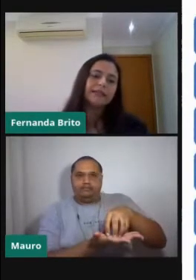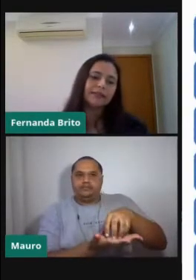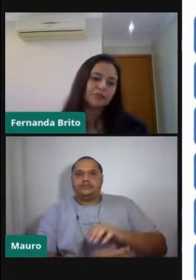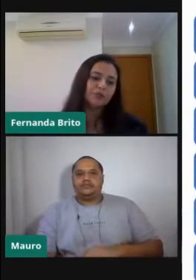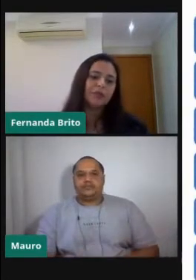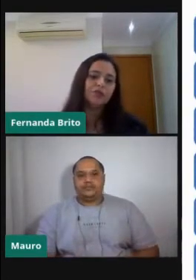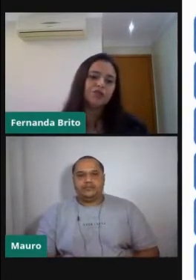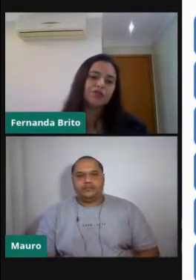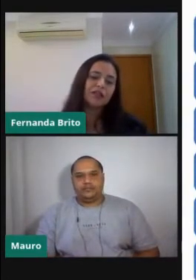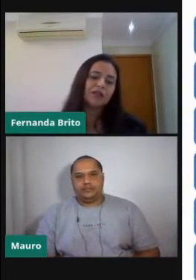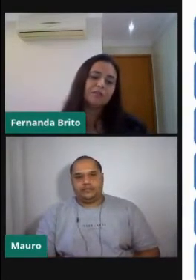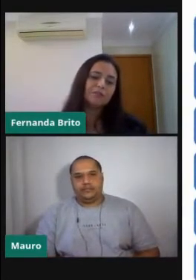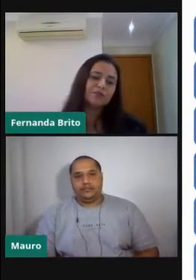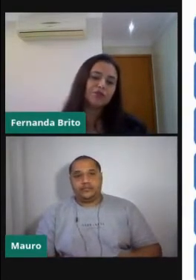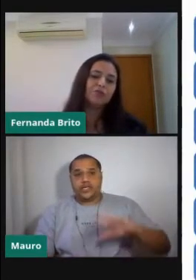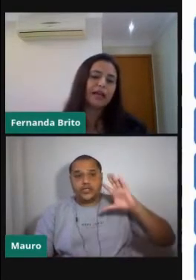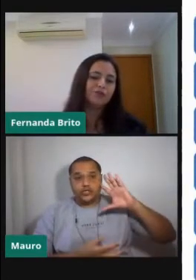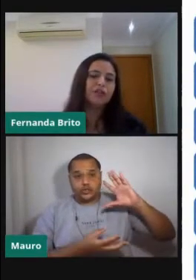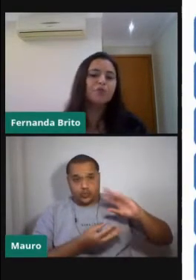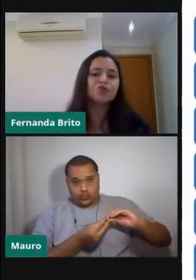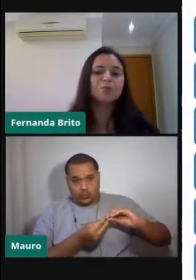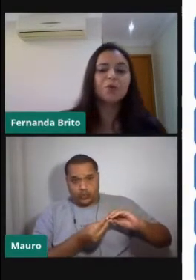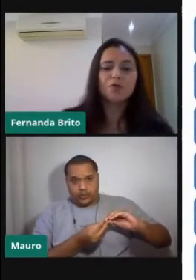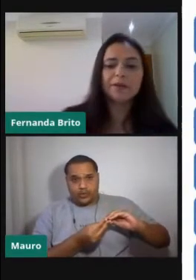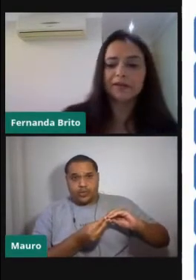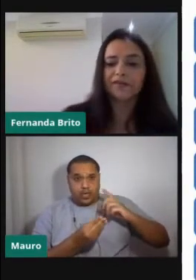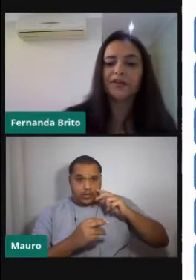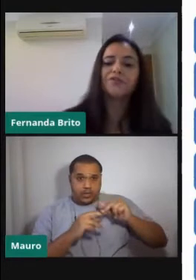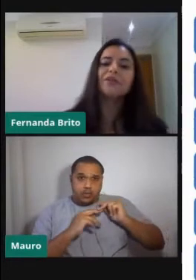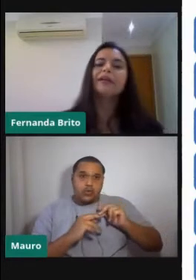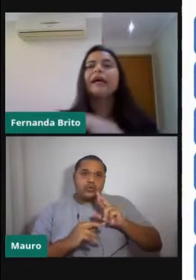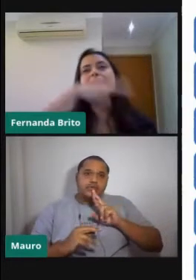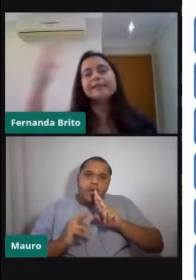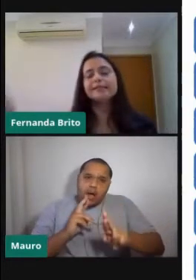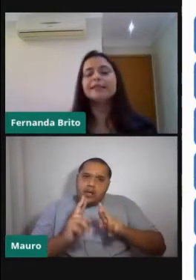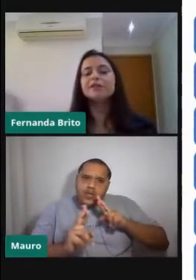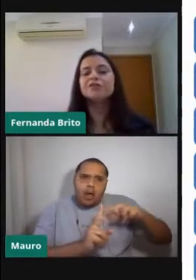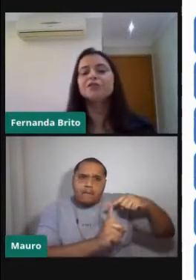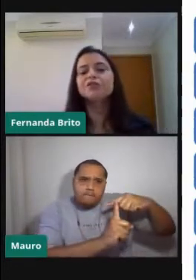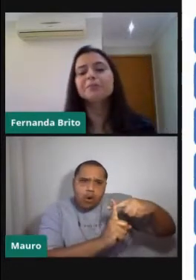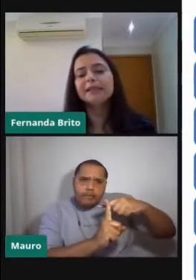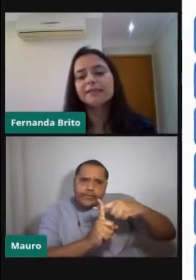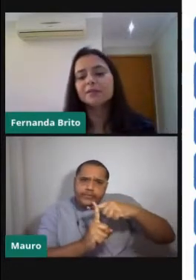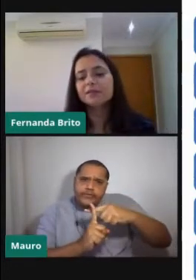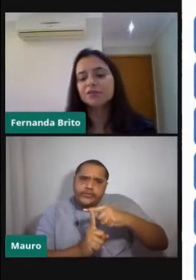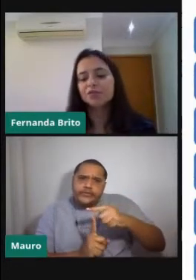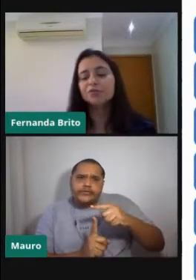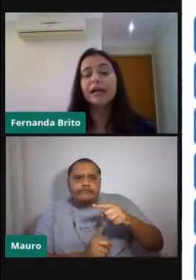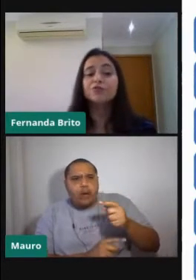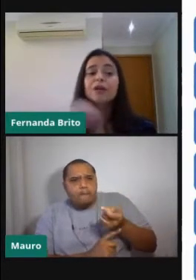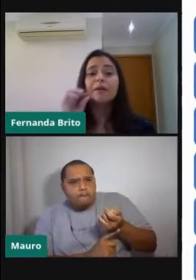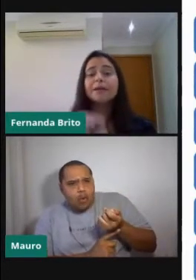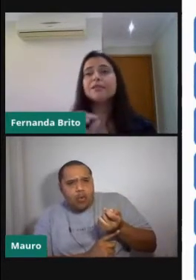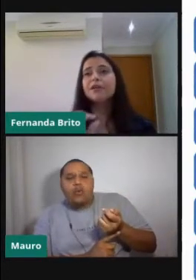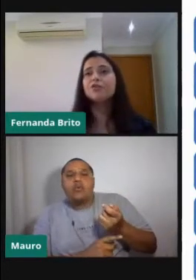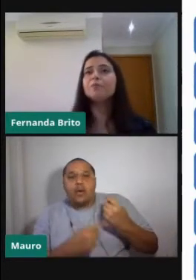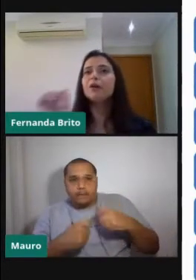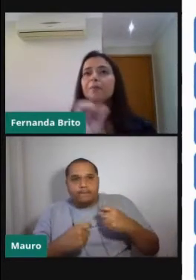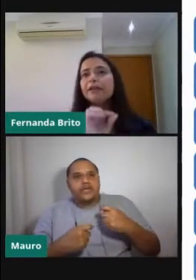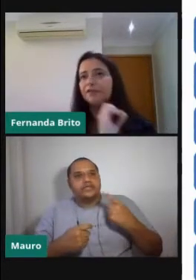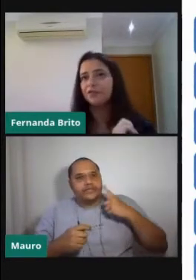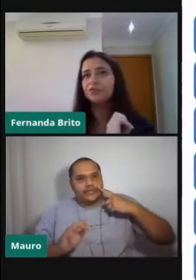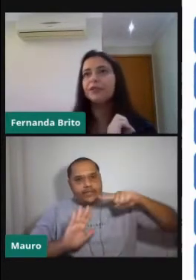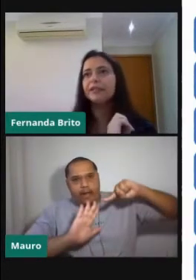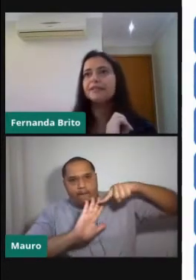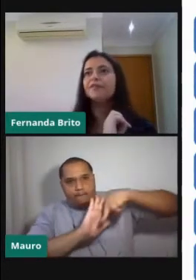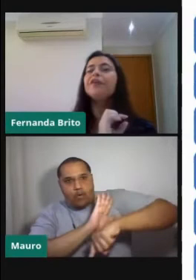Então, né, resumindo, a gente tem os resultados demonstram pouco benefício, né, e há necessidade, então, de ampliação desses resultados. Mas eu acho que o